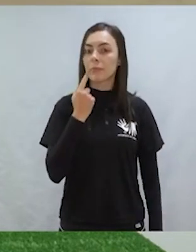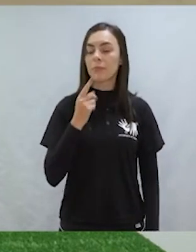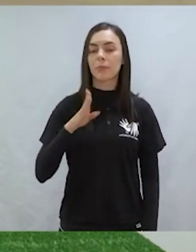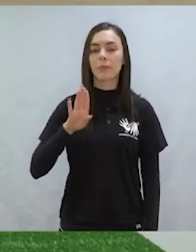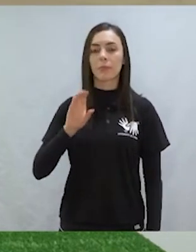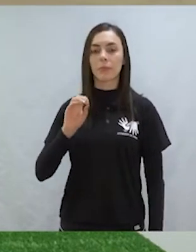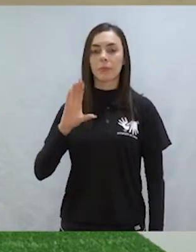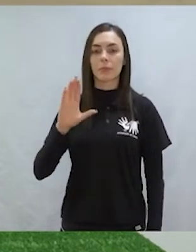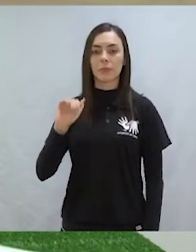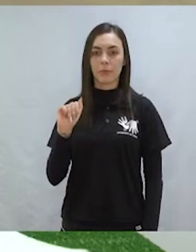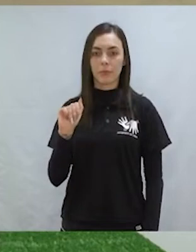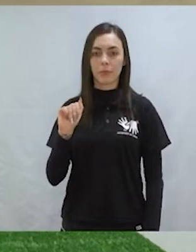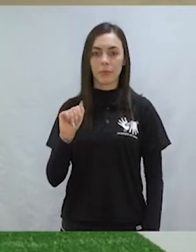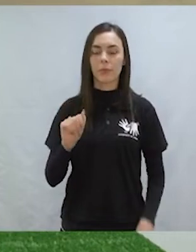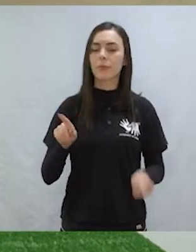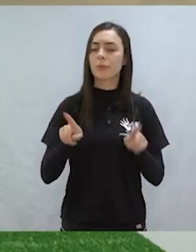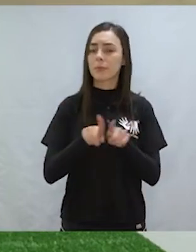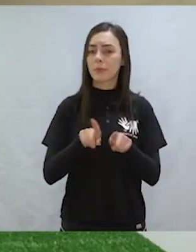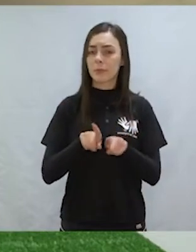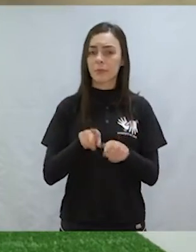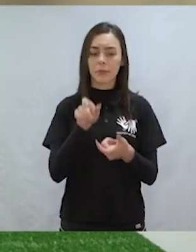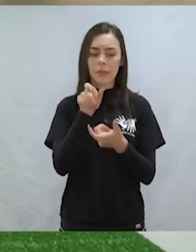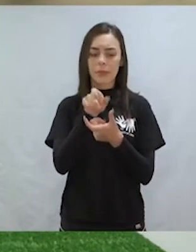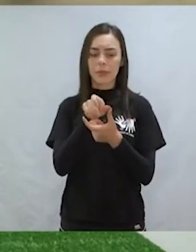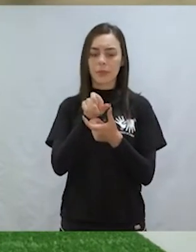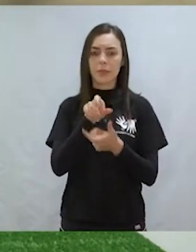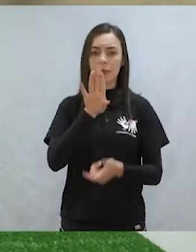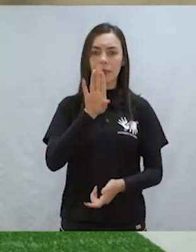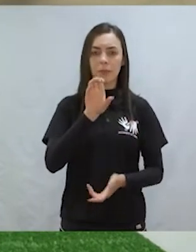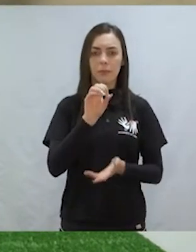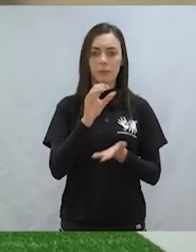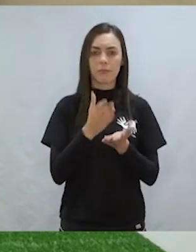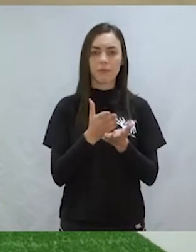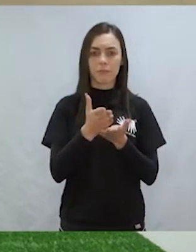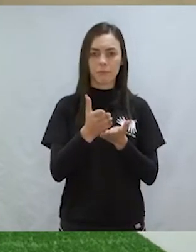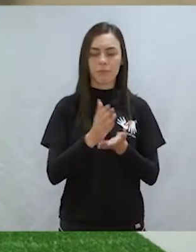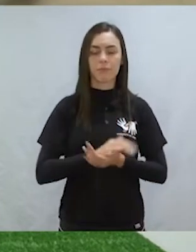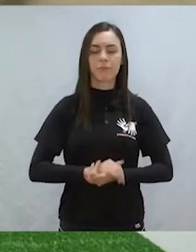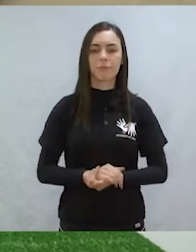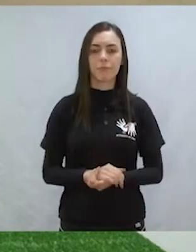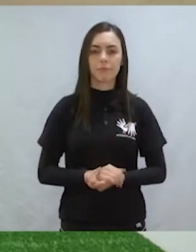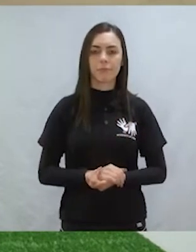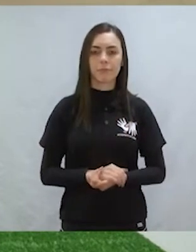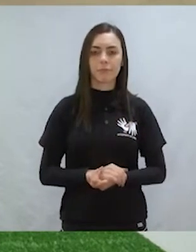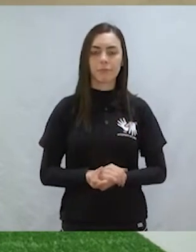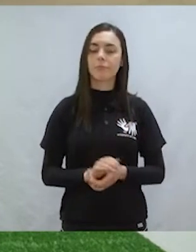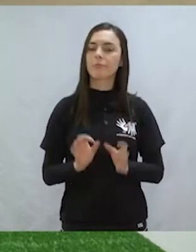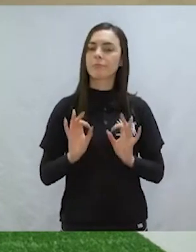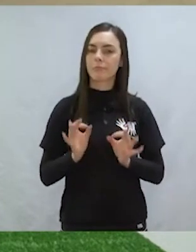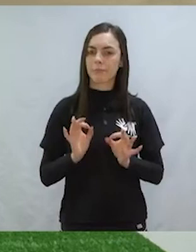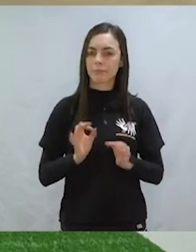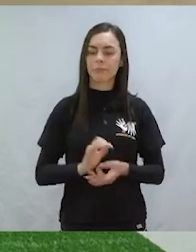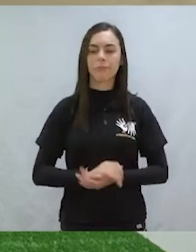Boca. Que também começa com a sílaba bo.